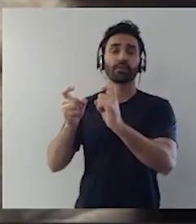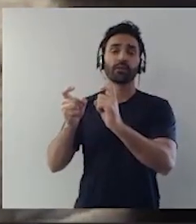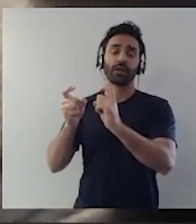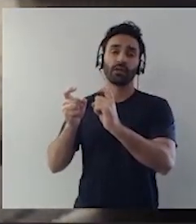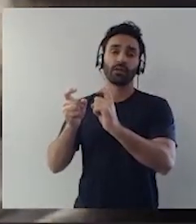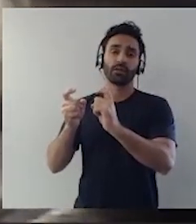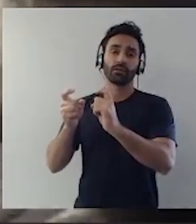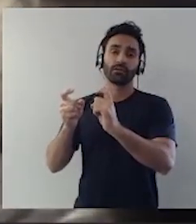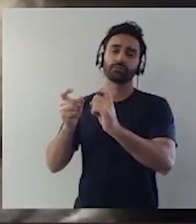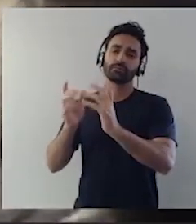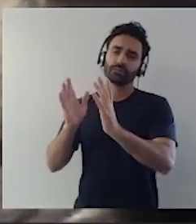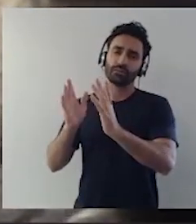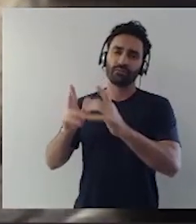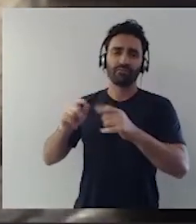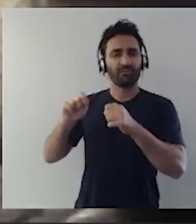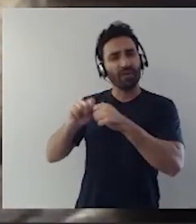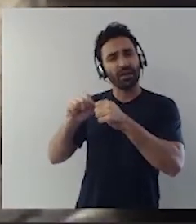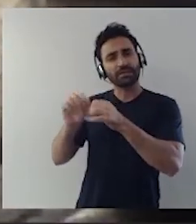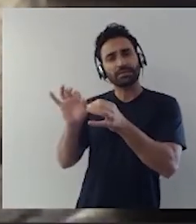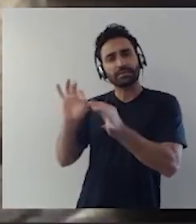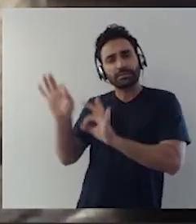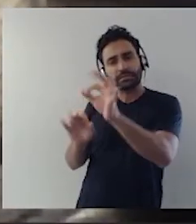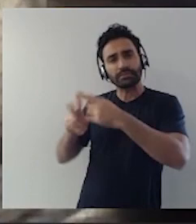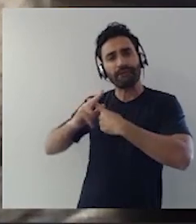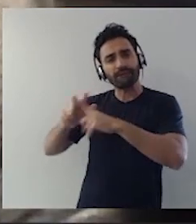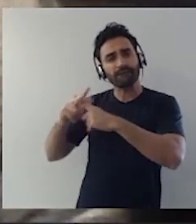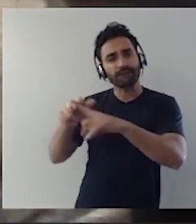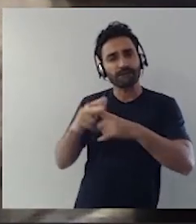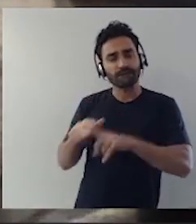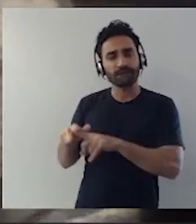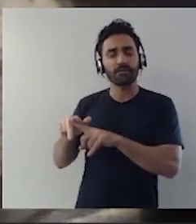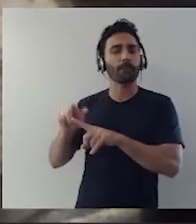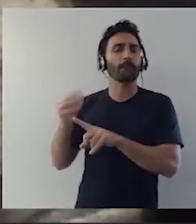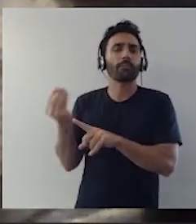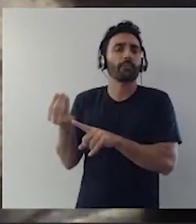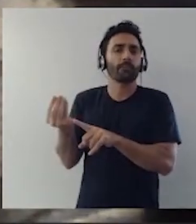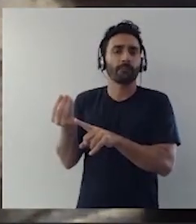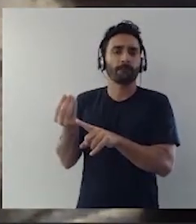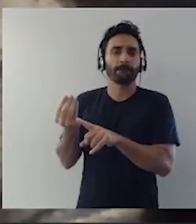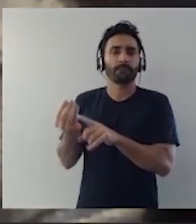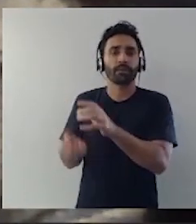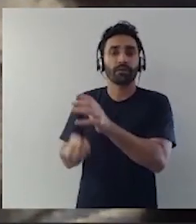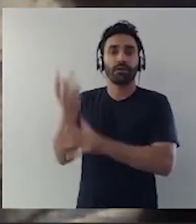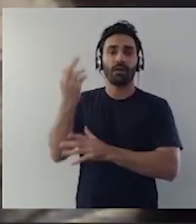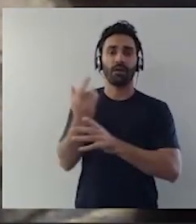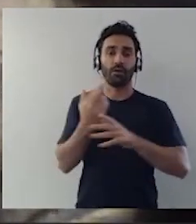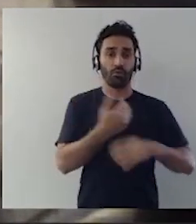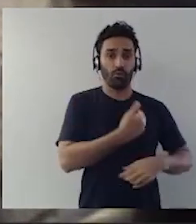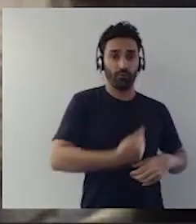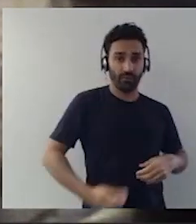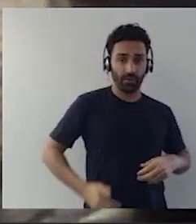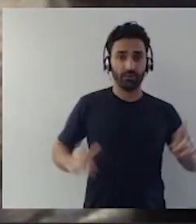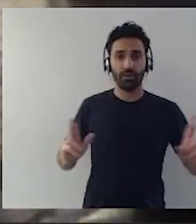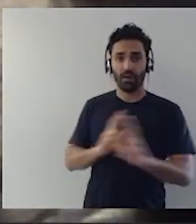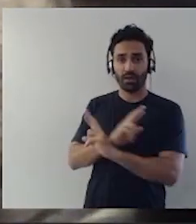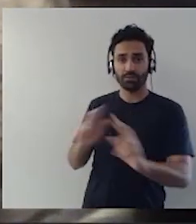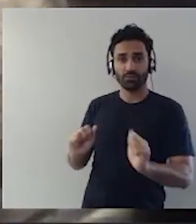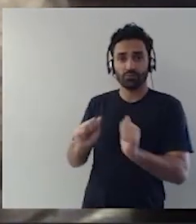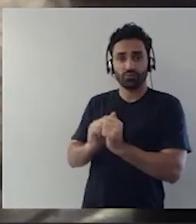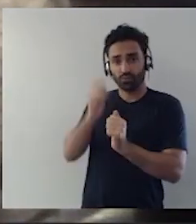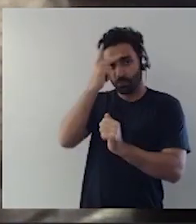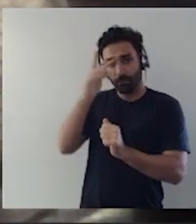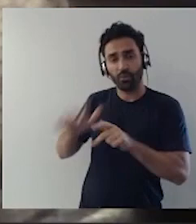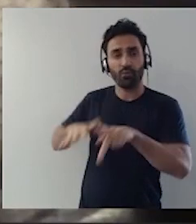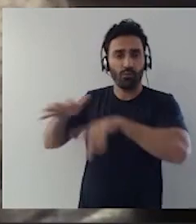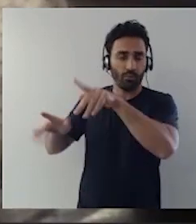precisou de alguns ajustes, não só para instituir melhor a relação do poder público com os seus administrados,